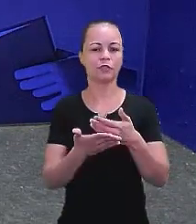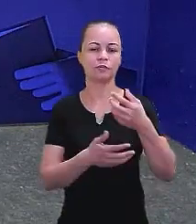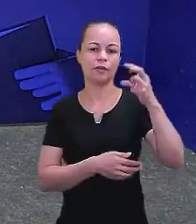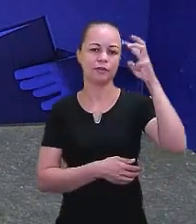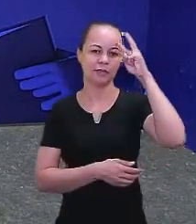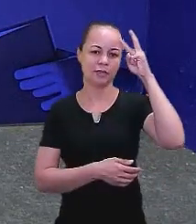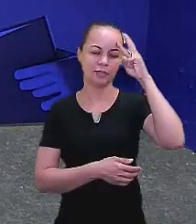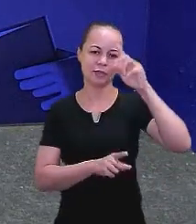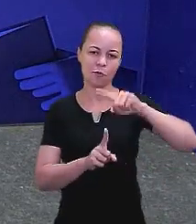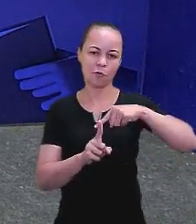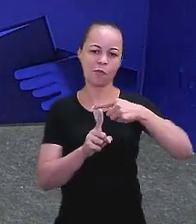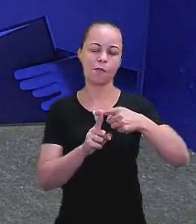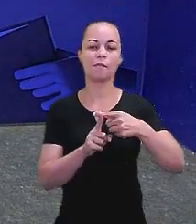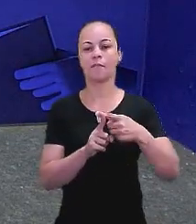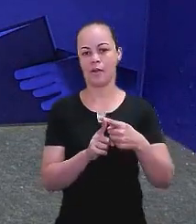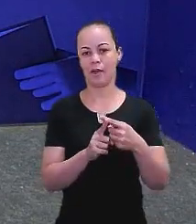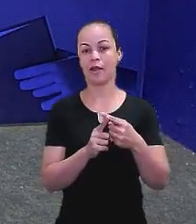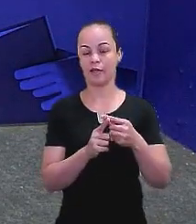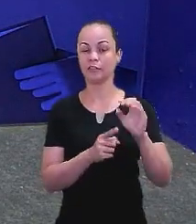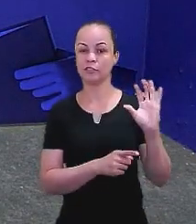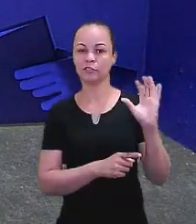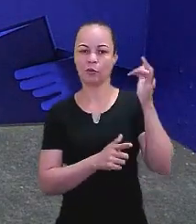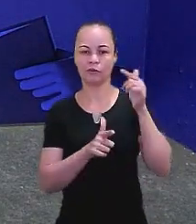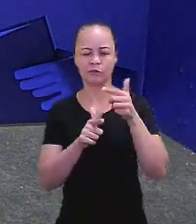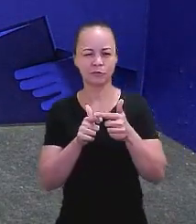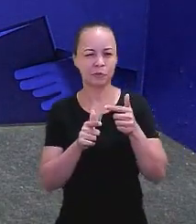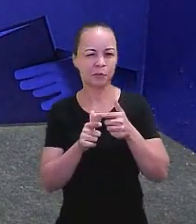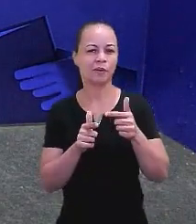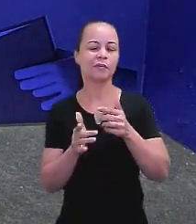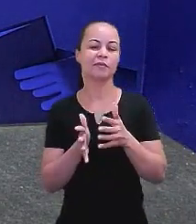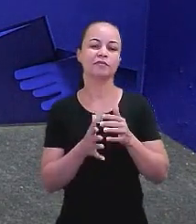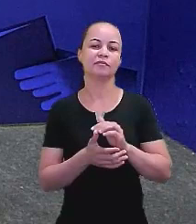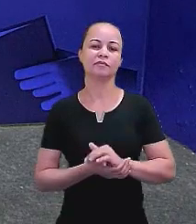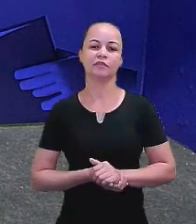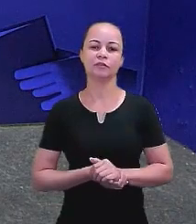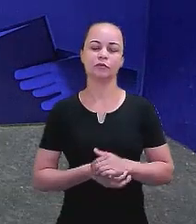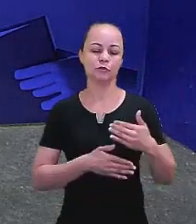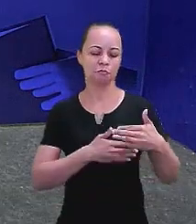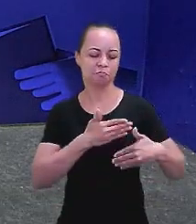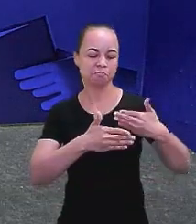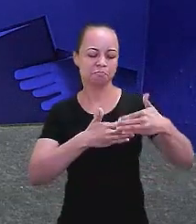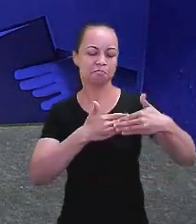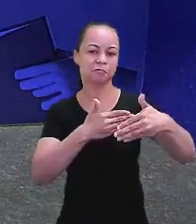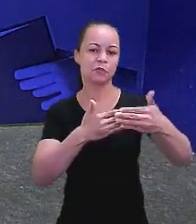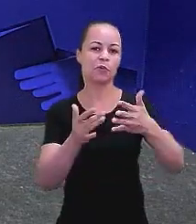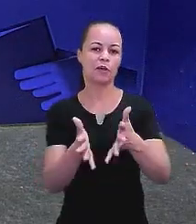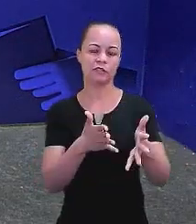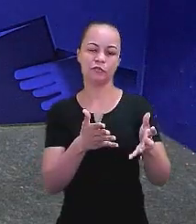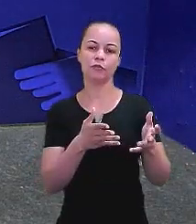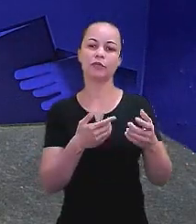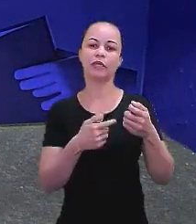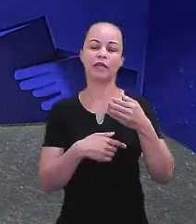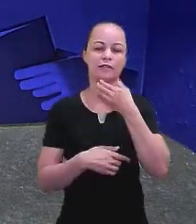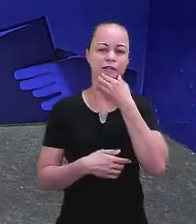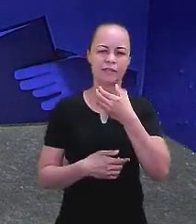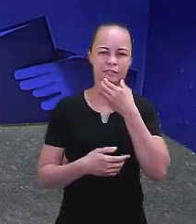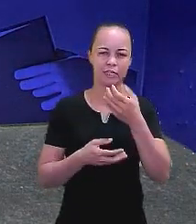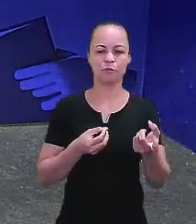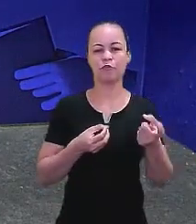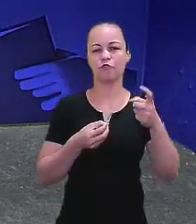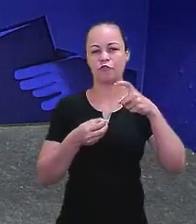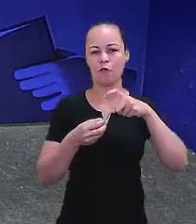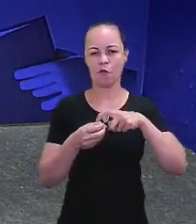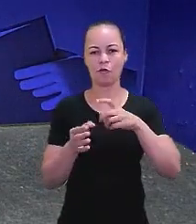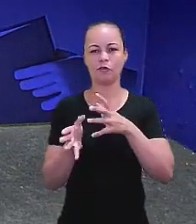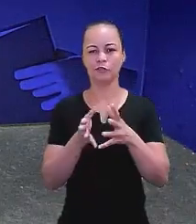terça com mais resoluções de problemas, né? Continuando aí esse processo, porque em dezembro a gente volta, fechando o